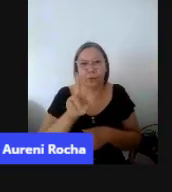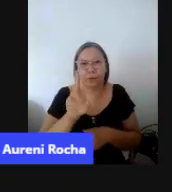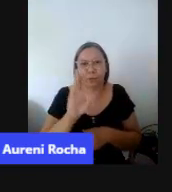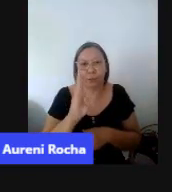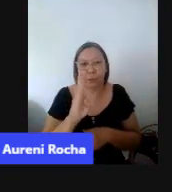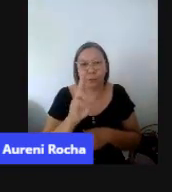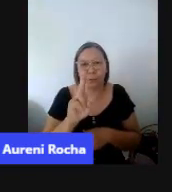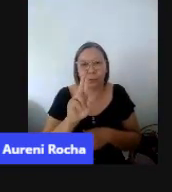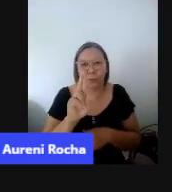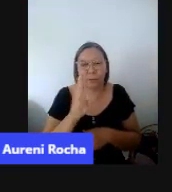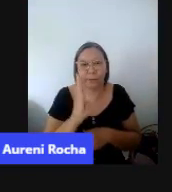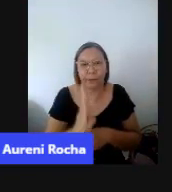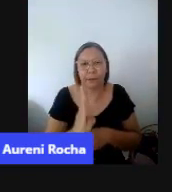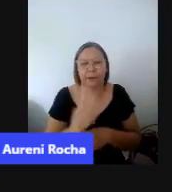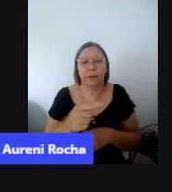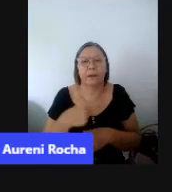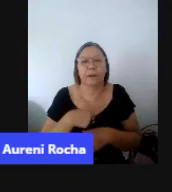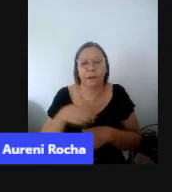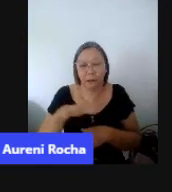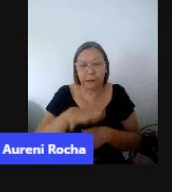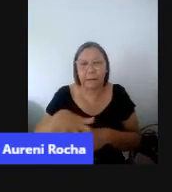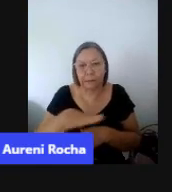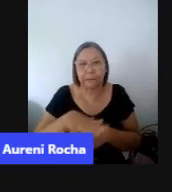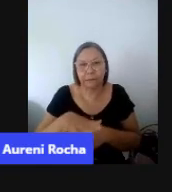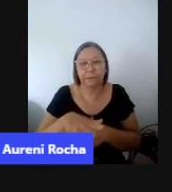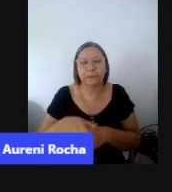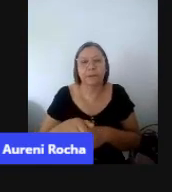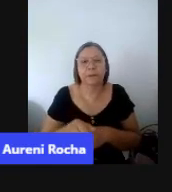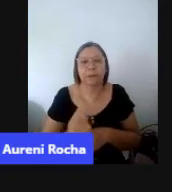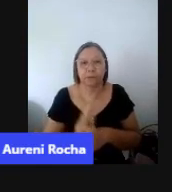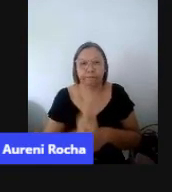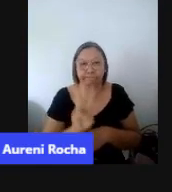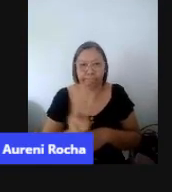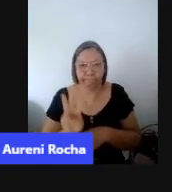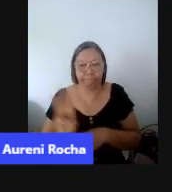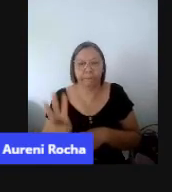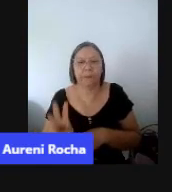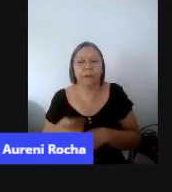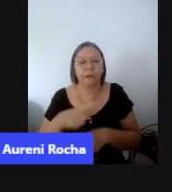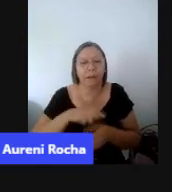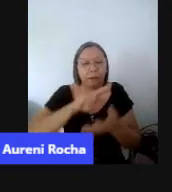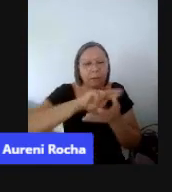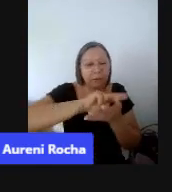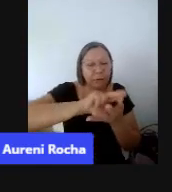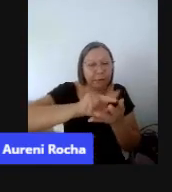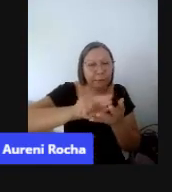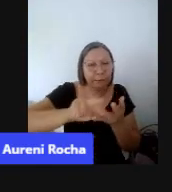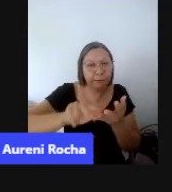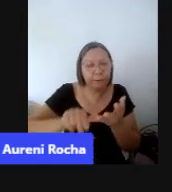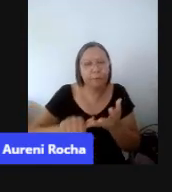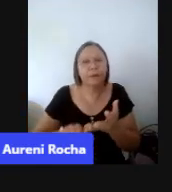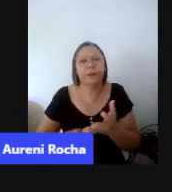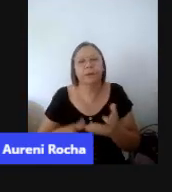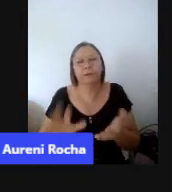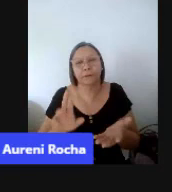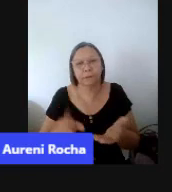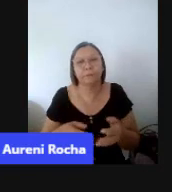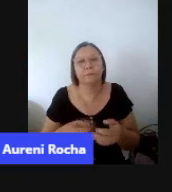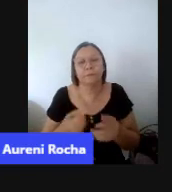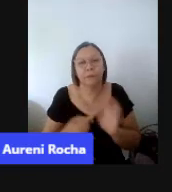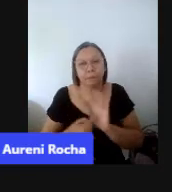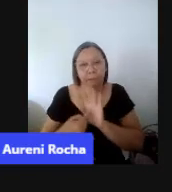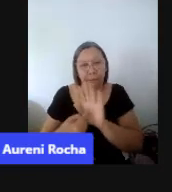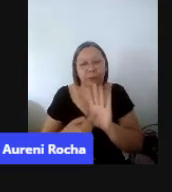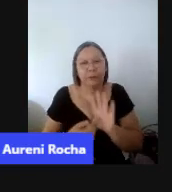como está mostrado aí, e aí vocês têm todos esses elementos para poderem usar como recursos também para as